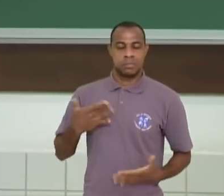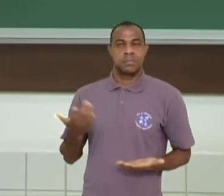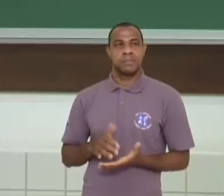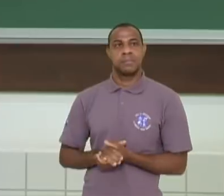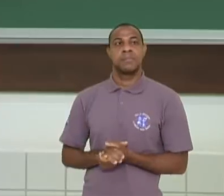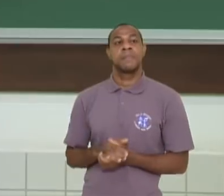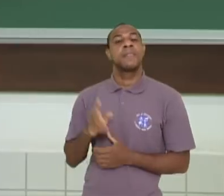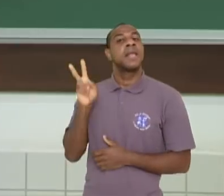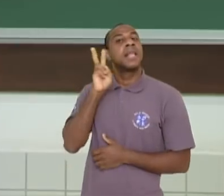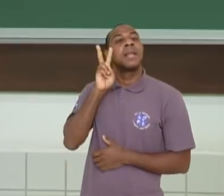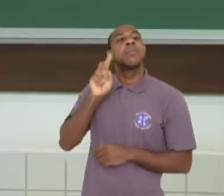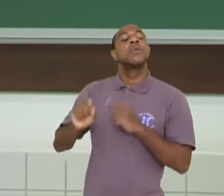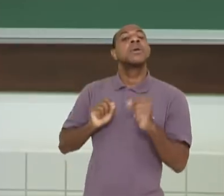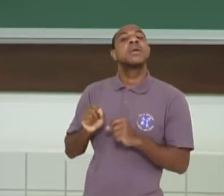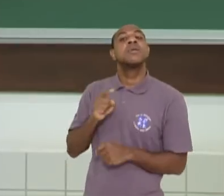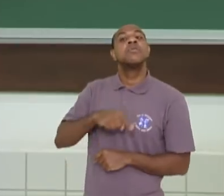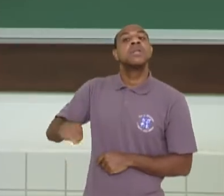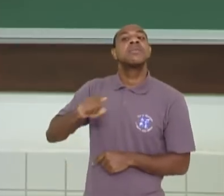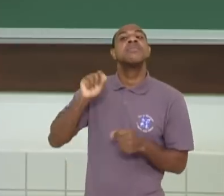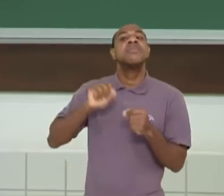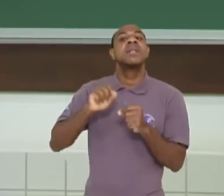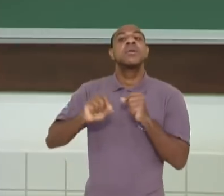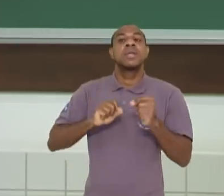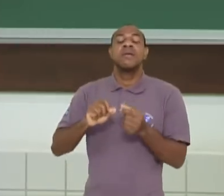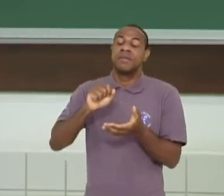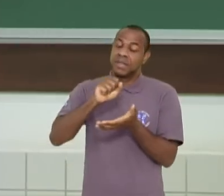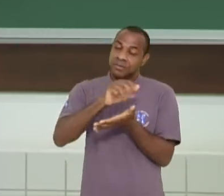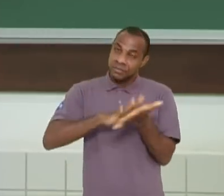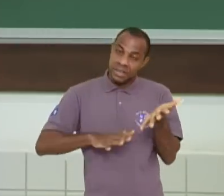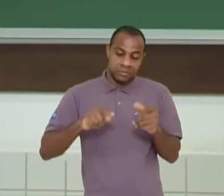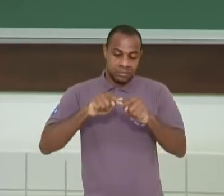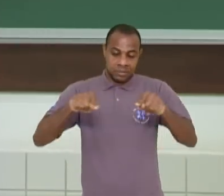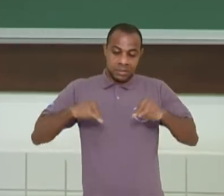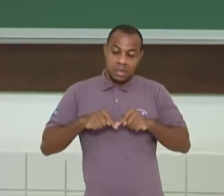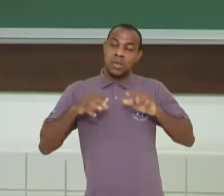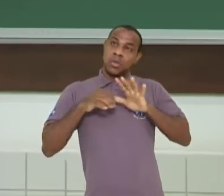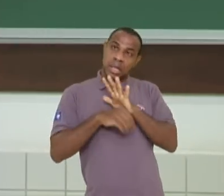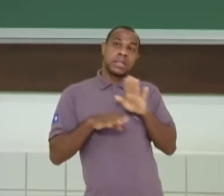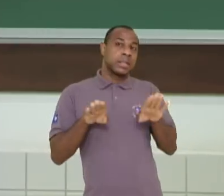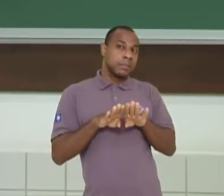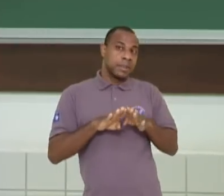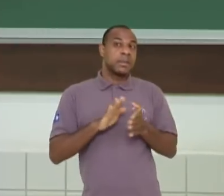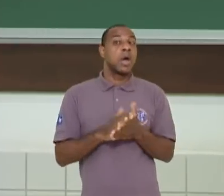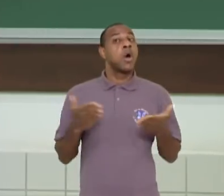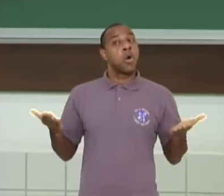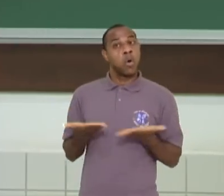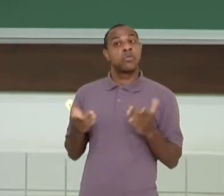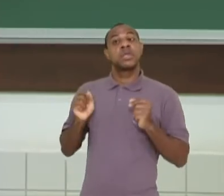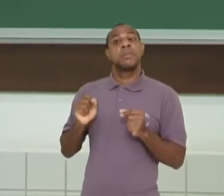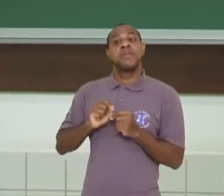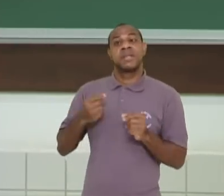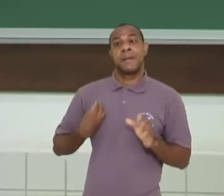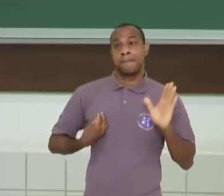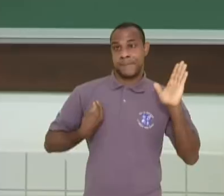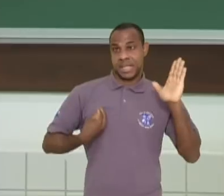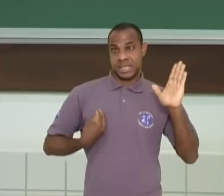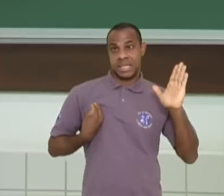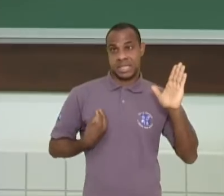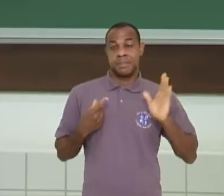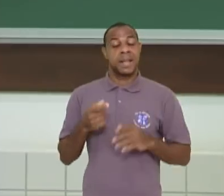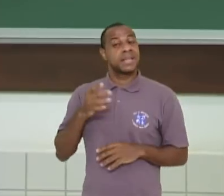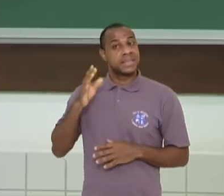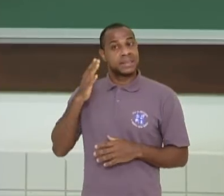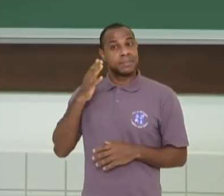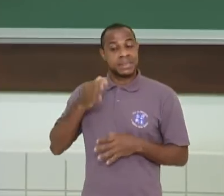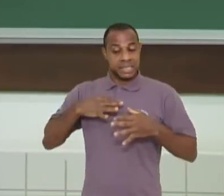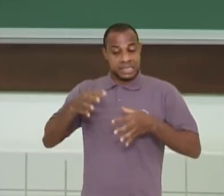também lembro de vocês realizar as atividades no Classroom. Vocês sabem que hoje, para garantir a sua presença, para sabermos que você esteve